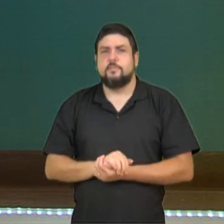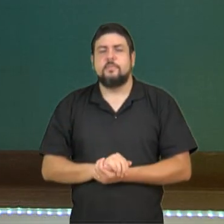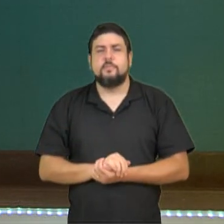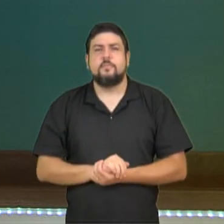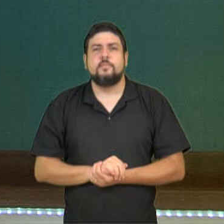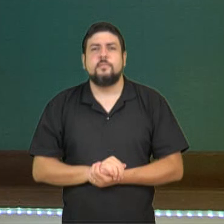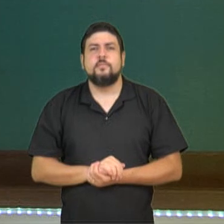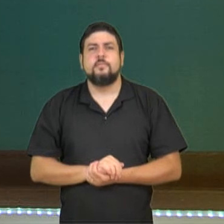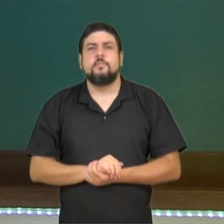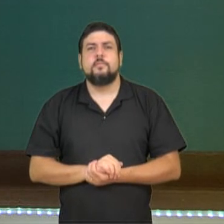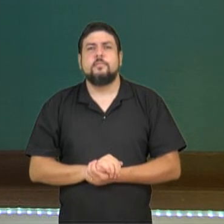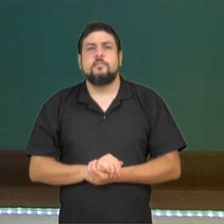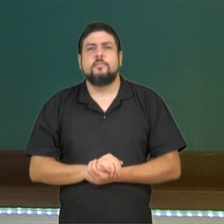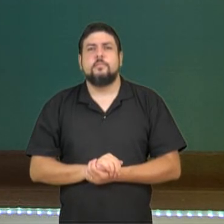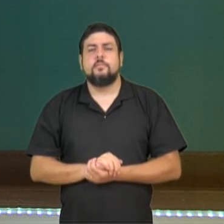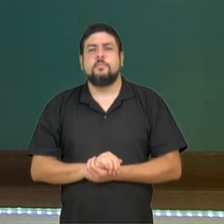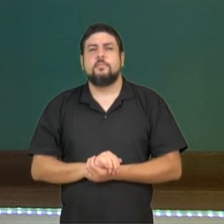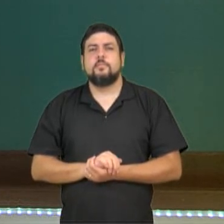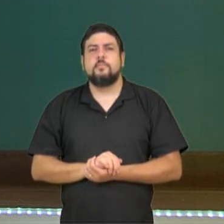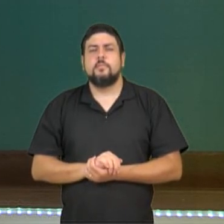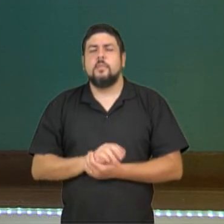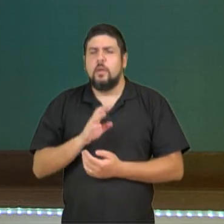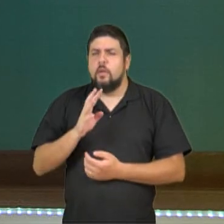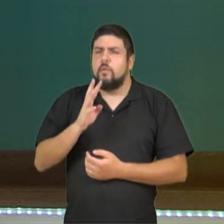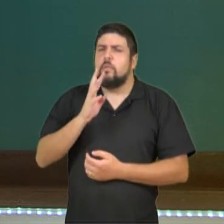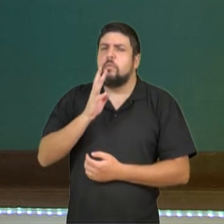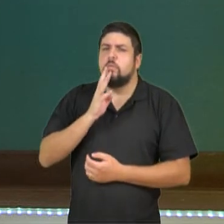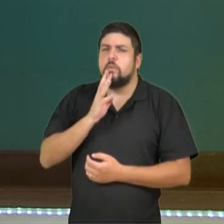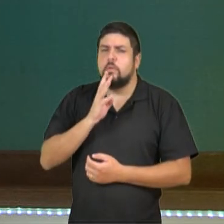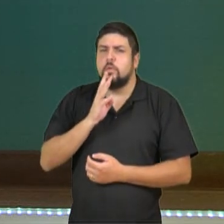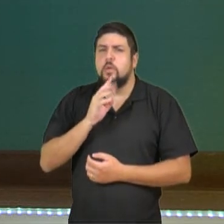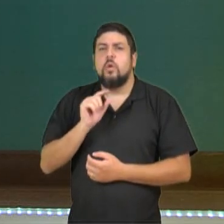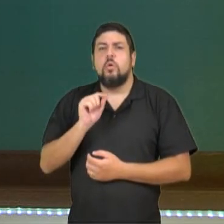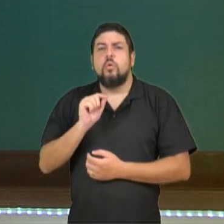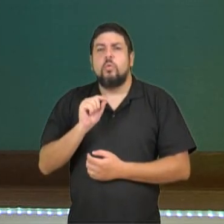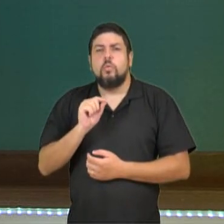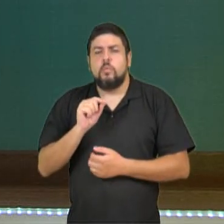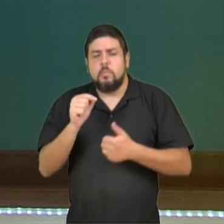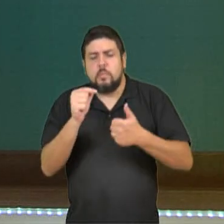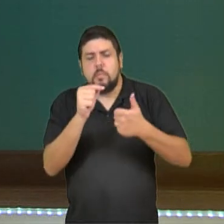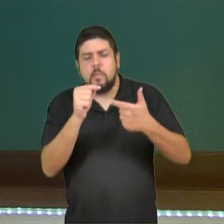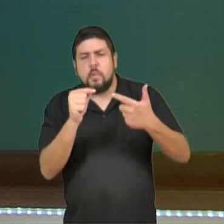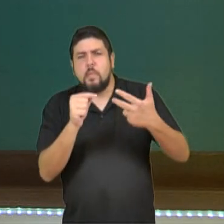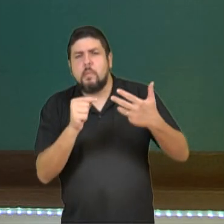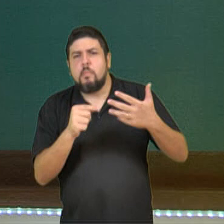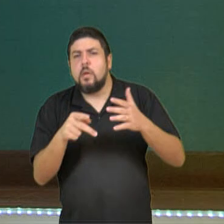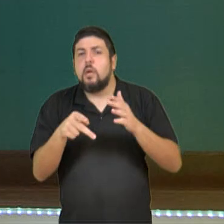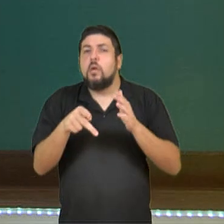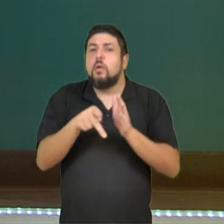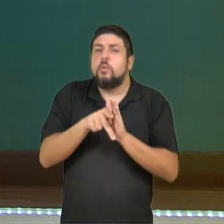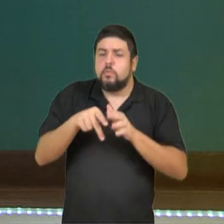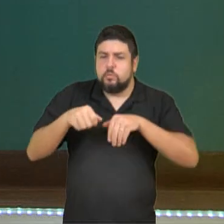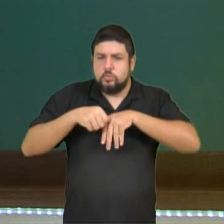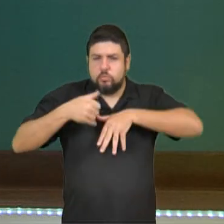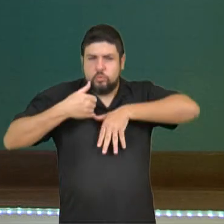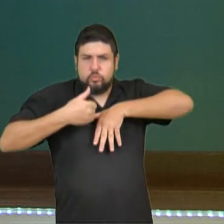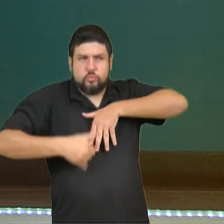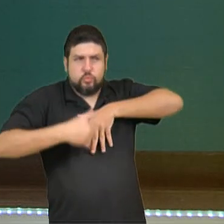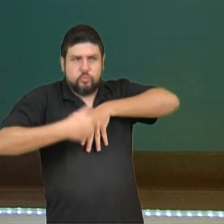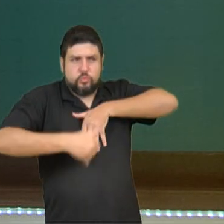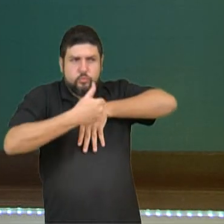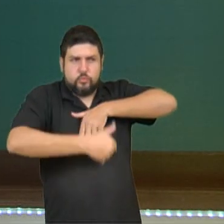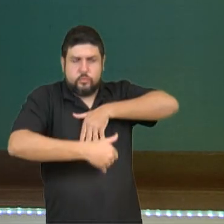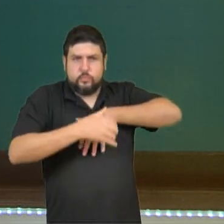Antes, então, vamos conhecer as estruturas que formam o nosso sistema linfático. O